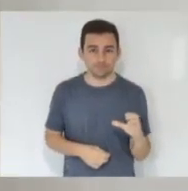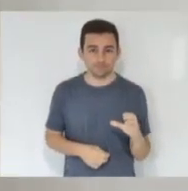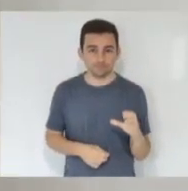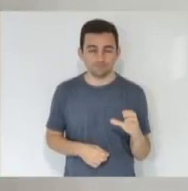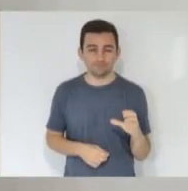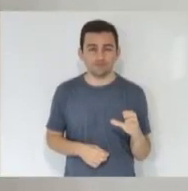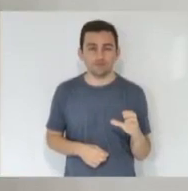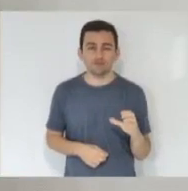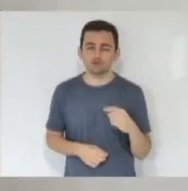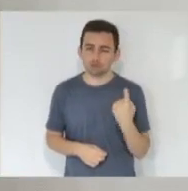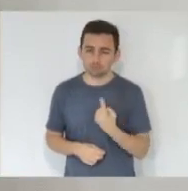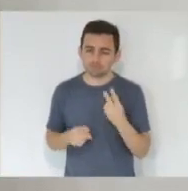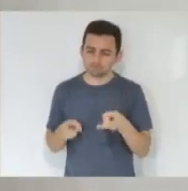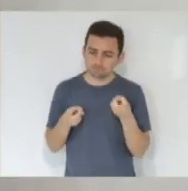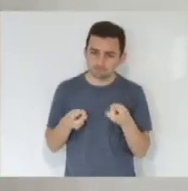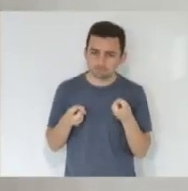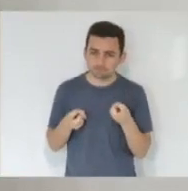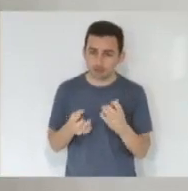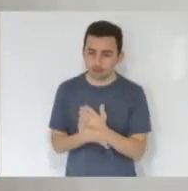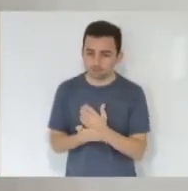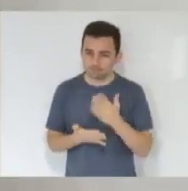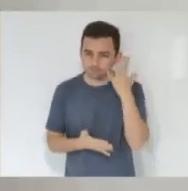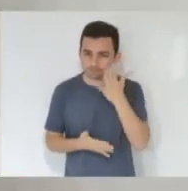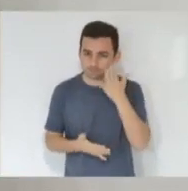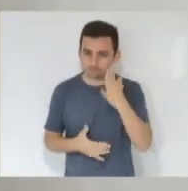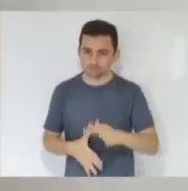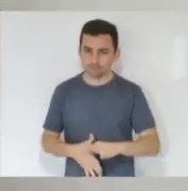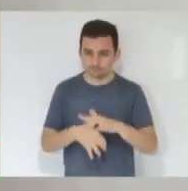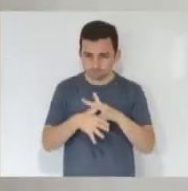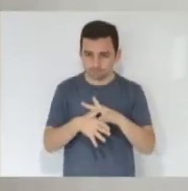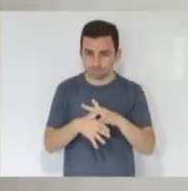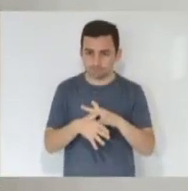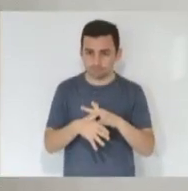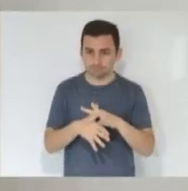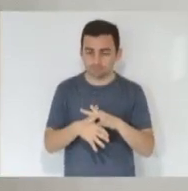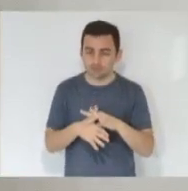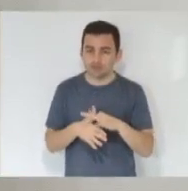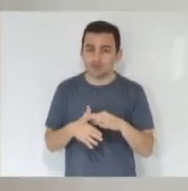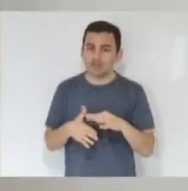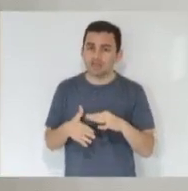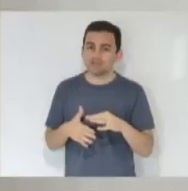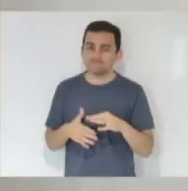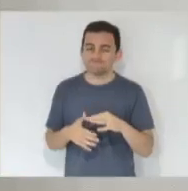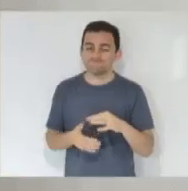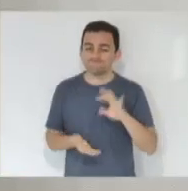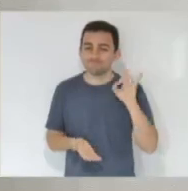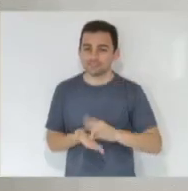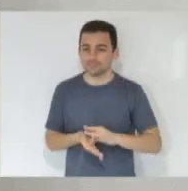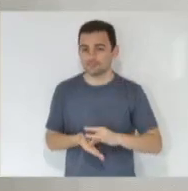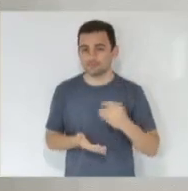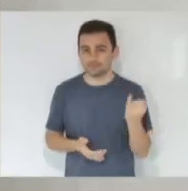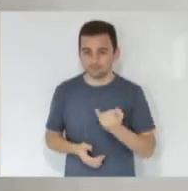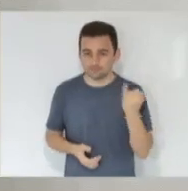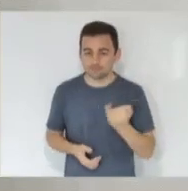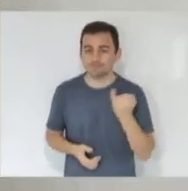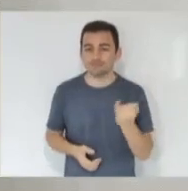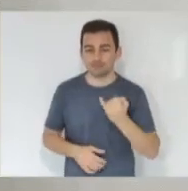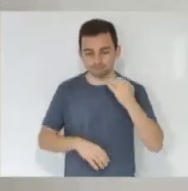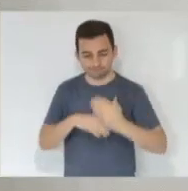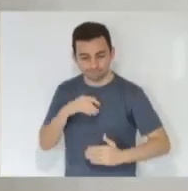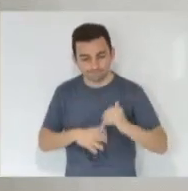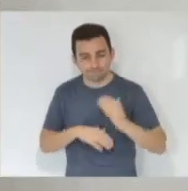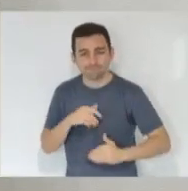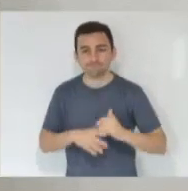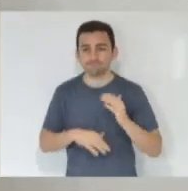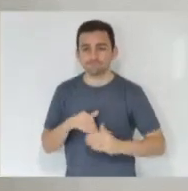perceber, na fala de todos os líderes, o quão importante é a atuação